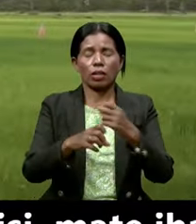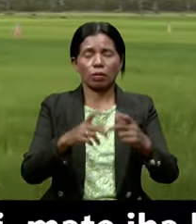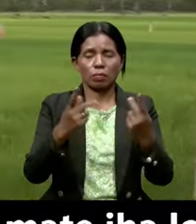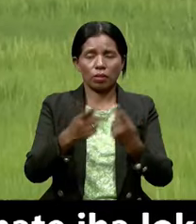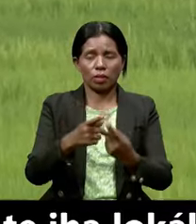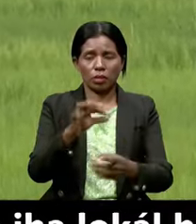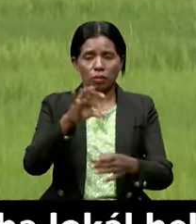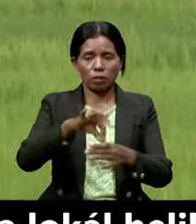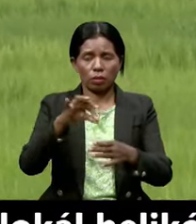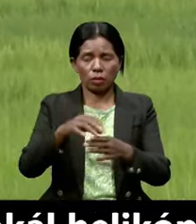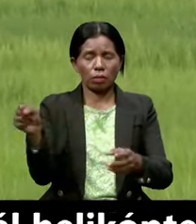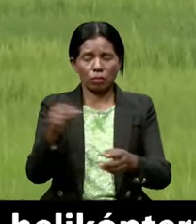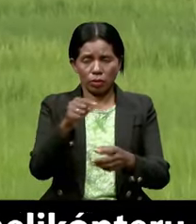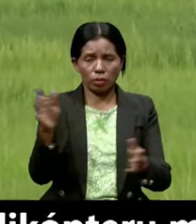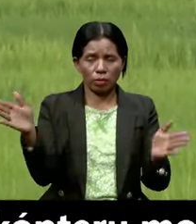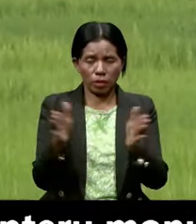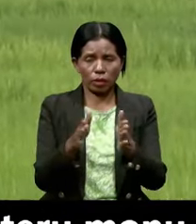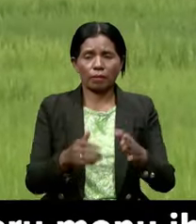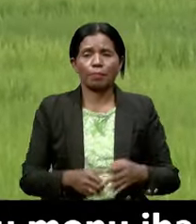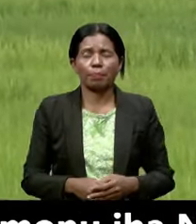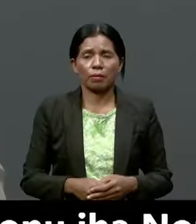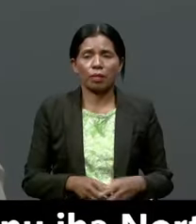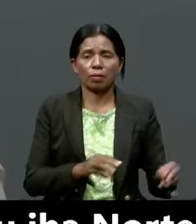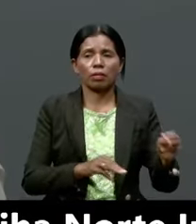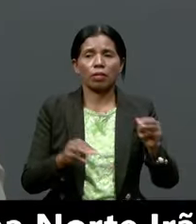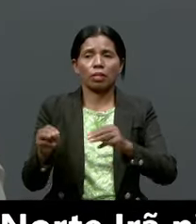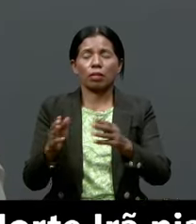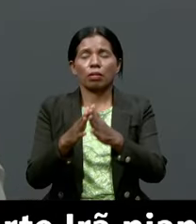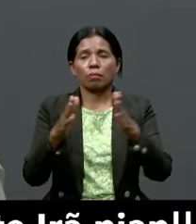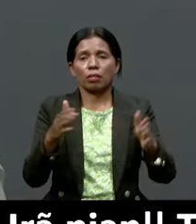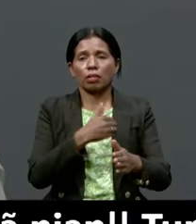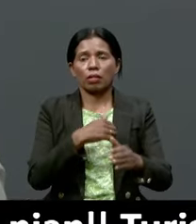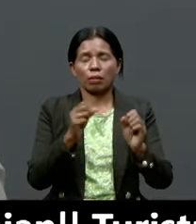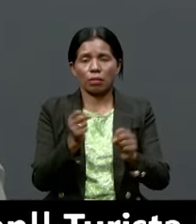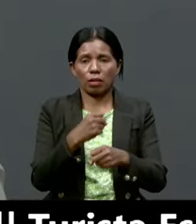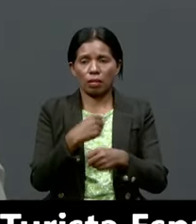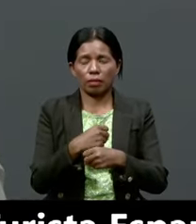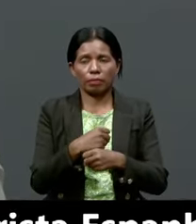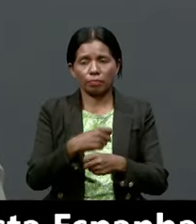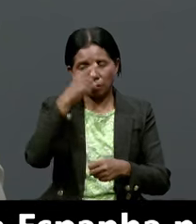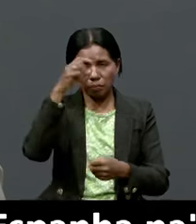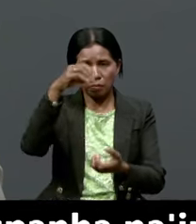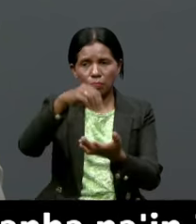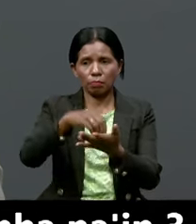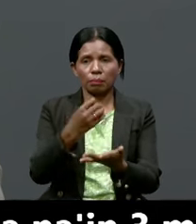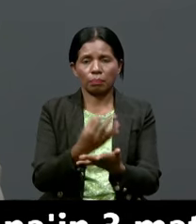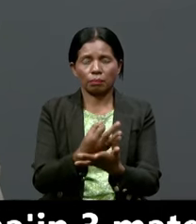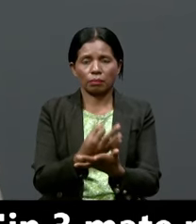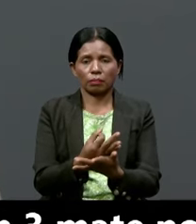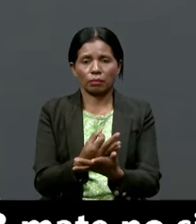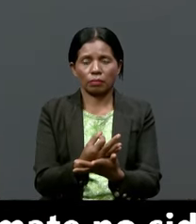o porcento que... Mudança pode né, que o povo o raira, né, imagina se dá o que ele realiza, também alocação o orçamento